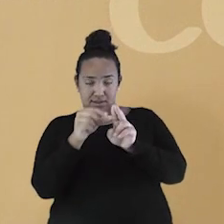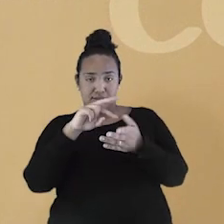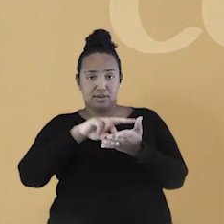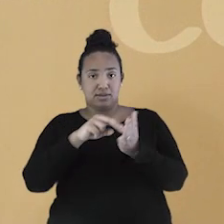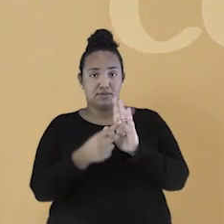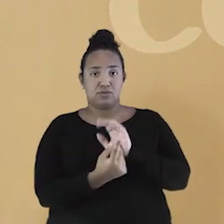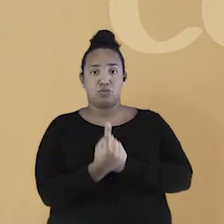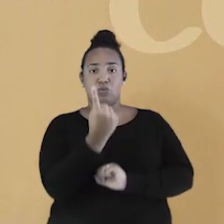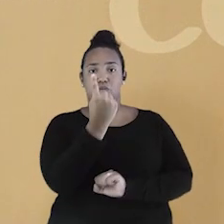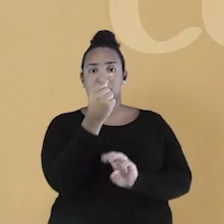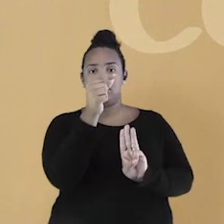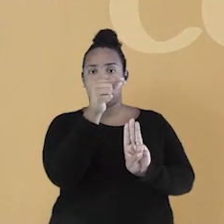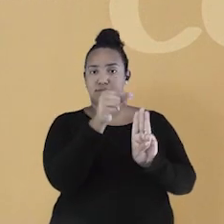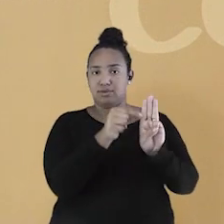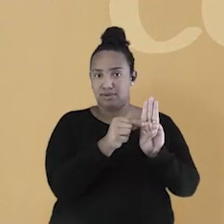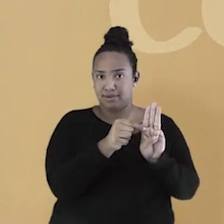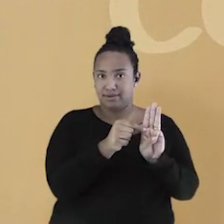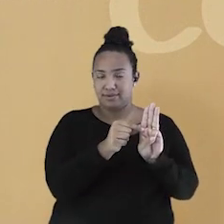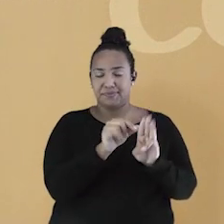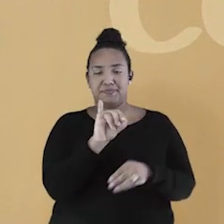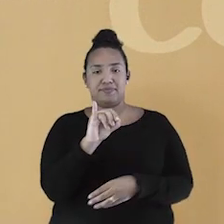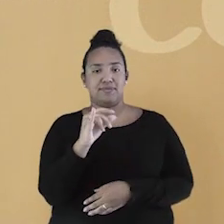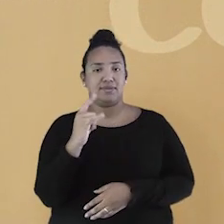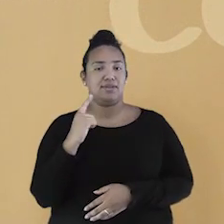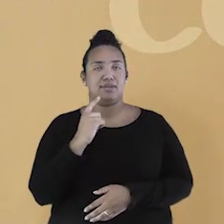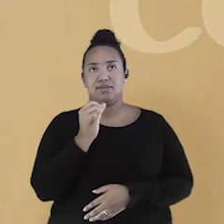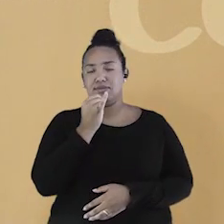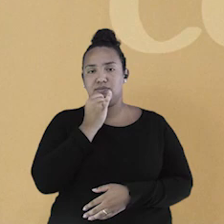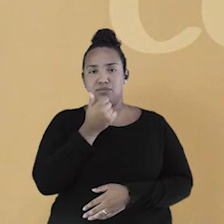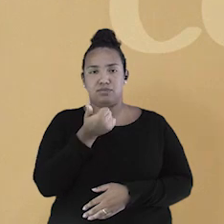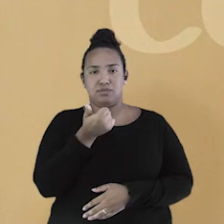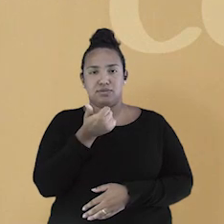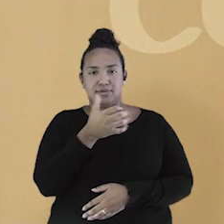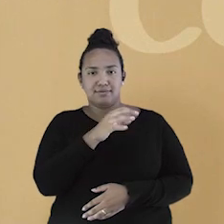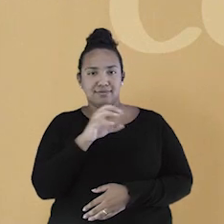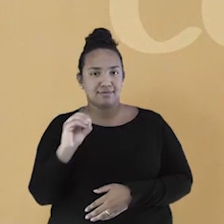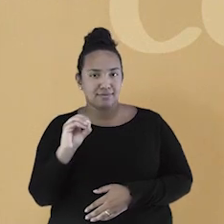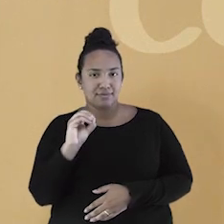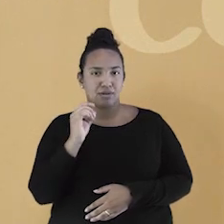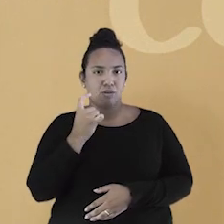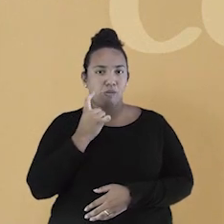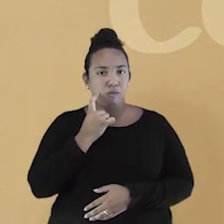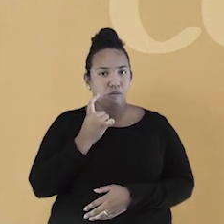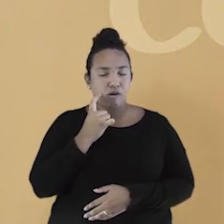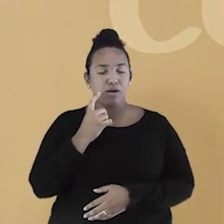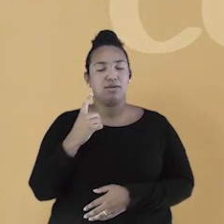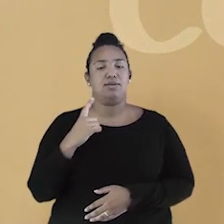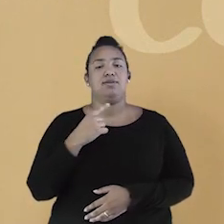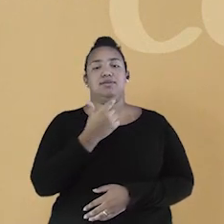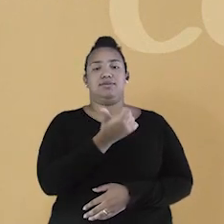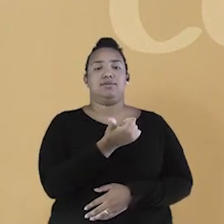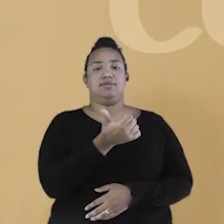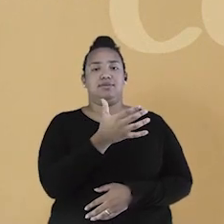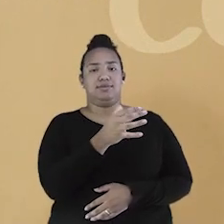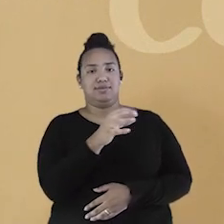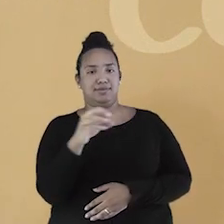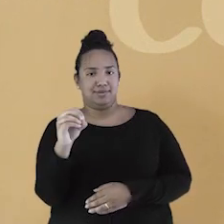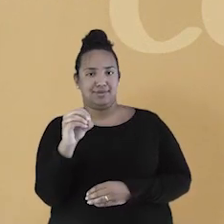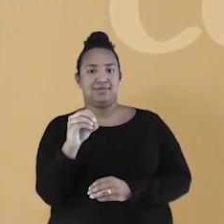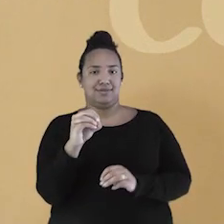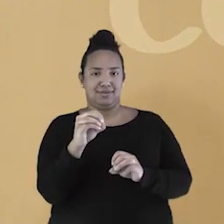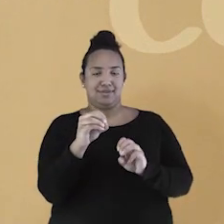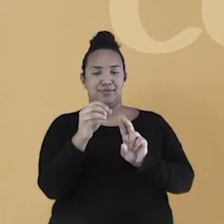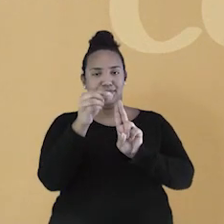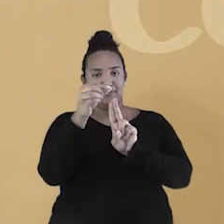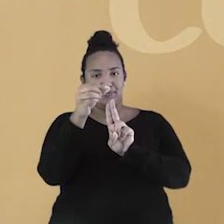centena. Se eu tenho em minhas mãos 100 balas, eu tenho 100 unidades, que é igual a